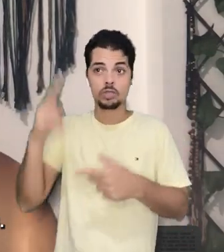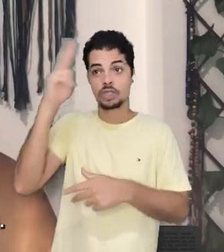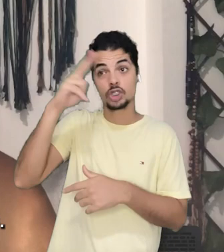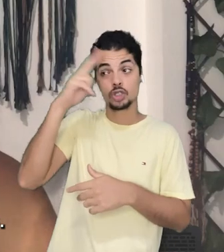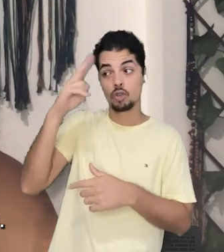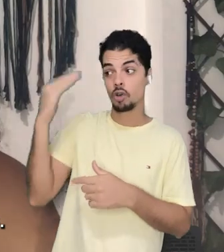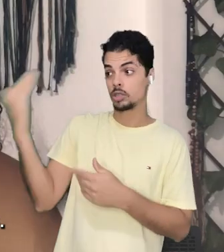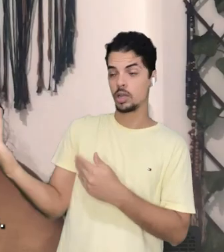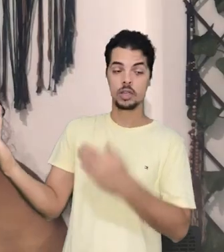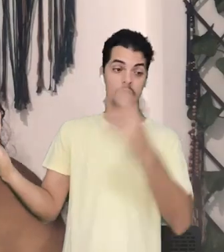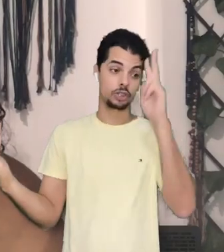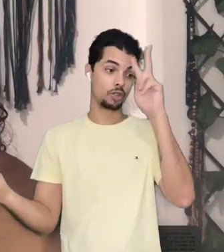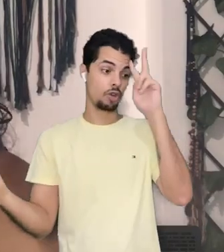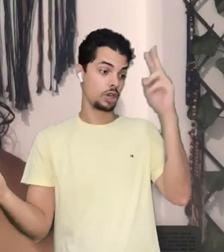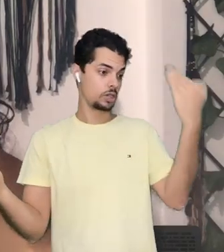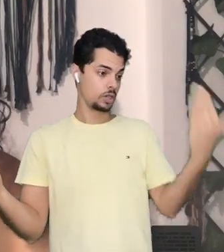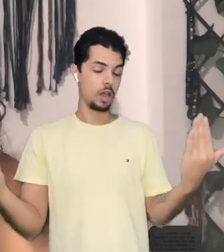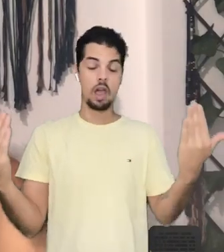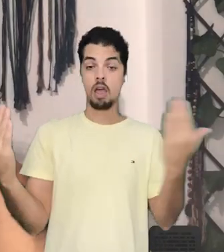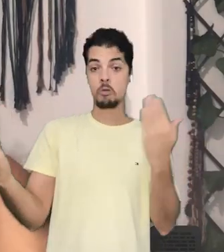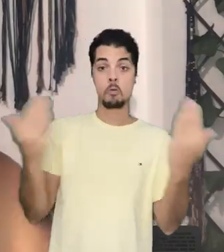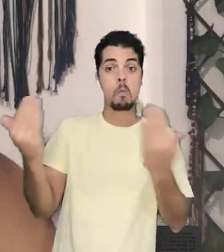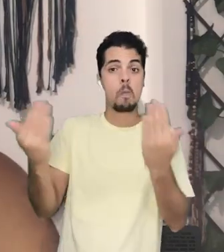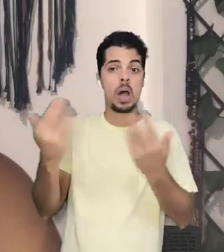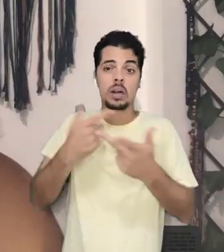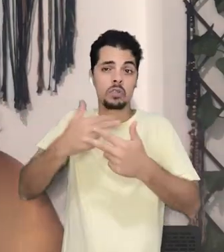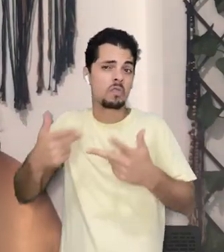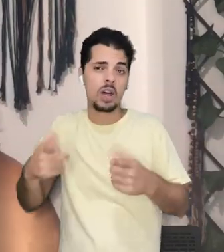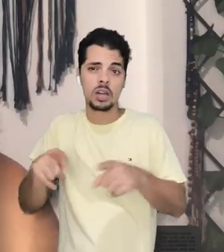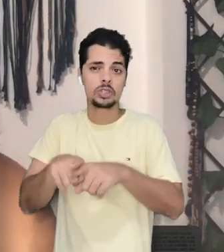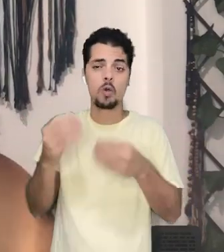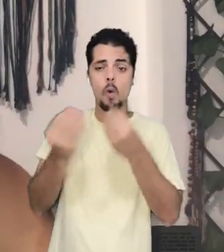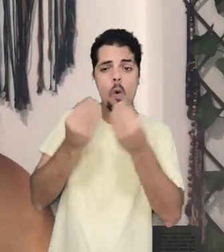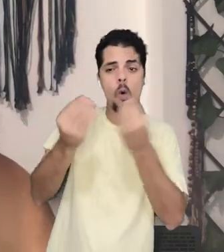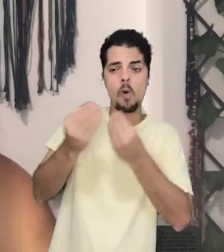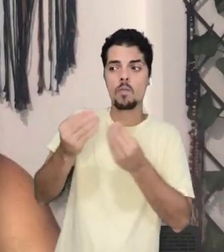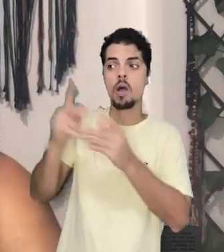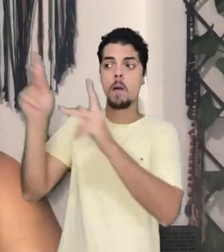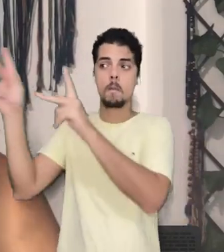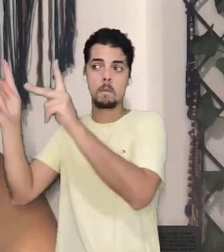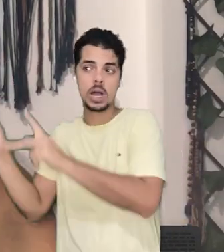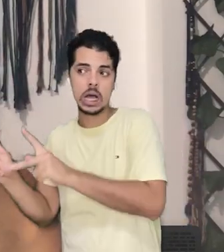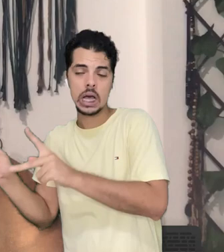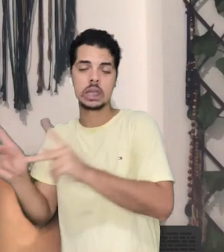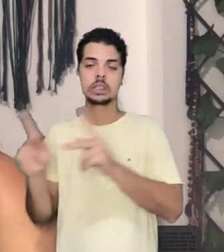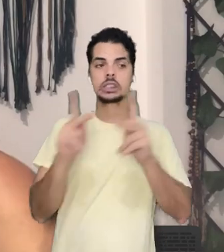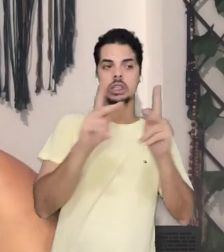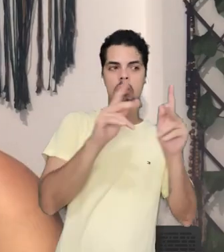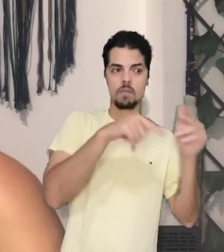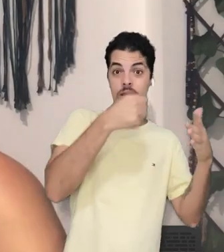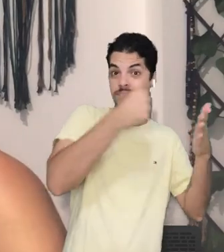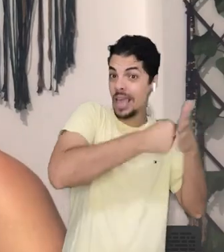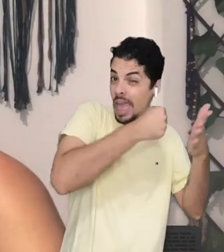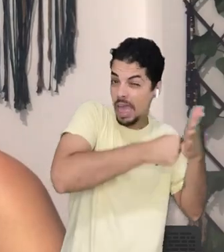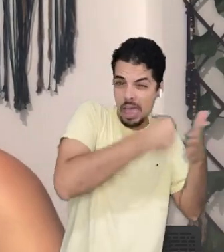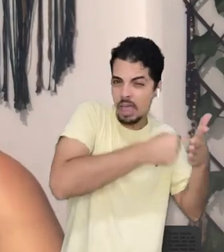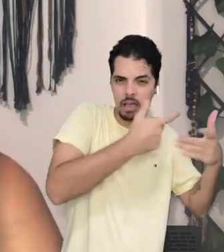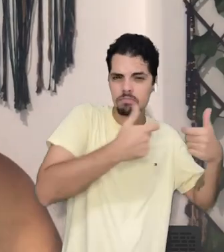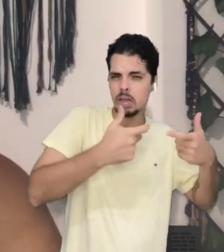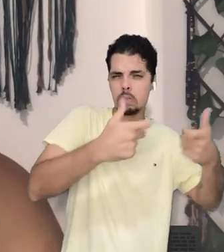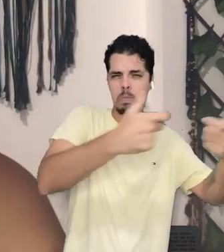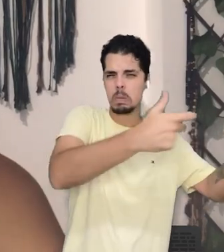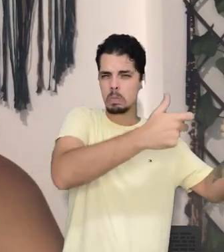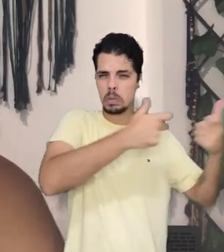estudos demográficos. Sabe-se hoje que chegaram no Brasil mais do que 5 vezes